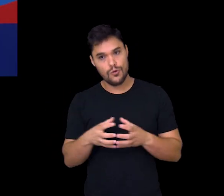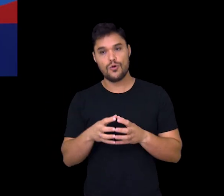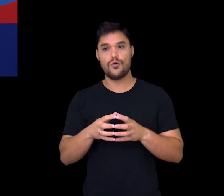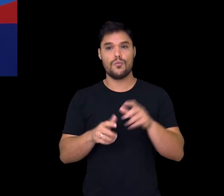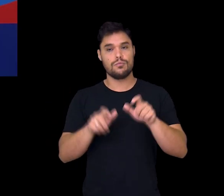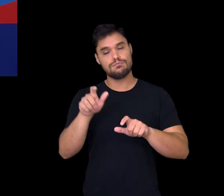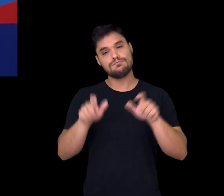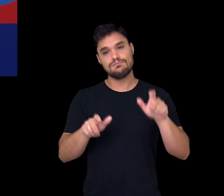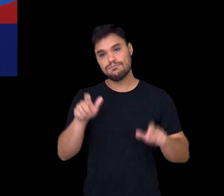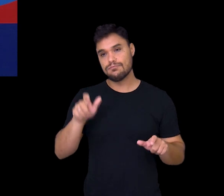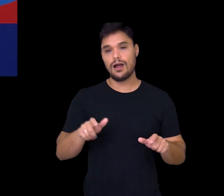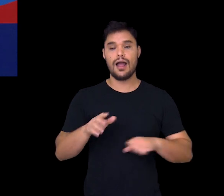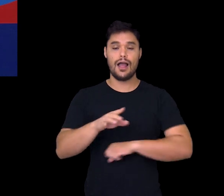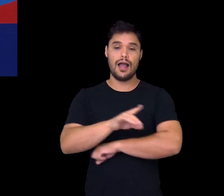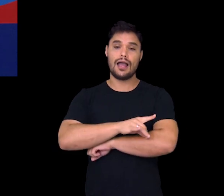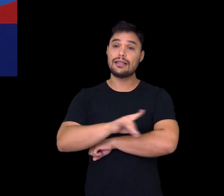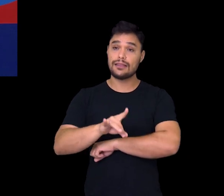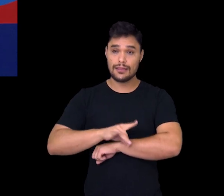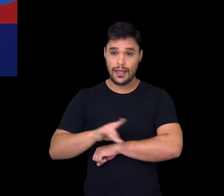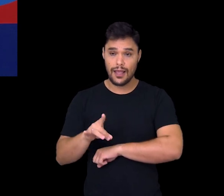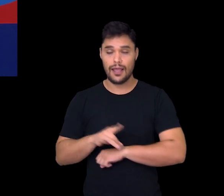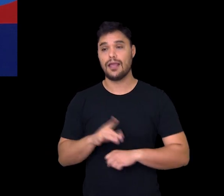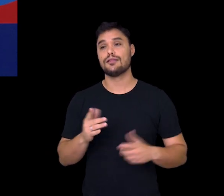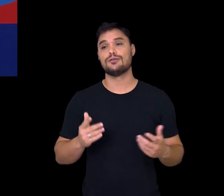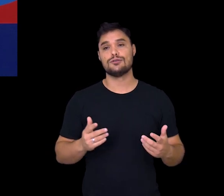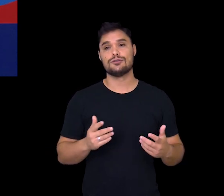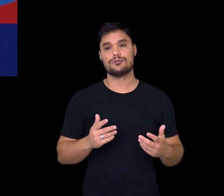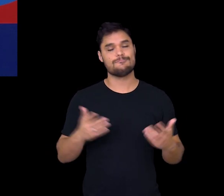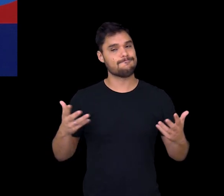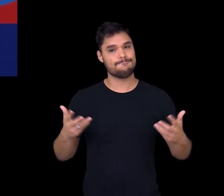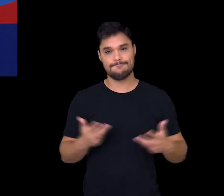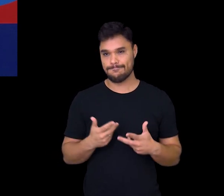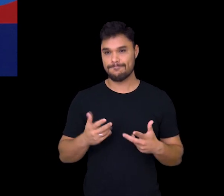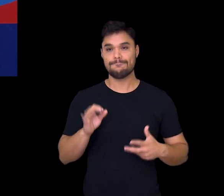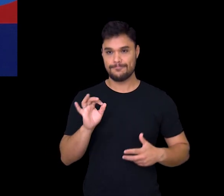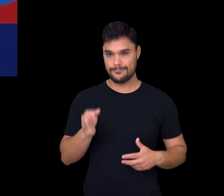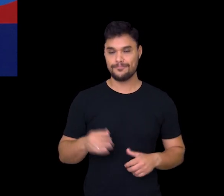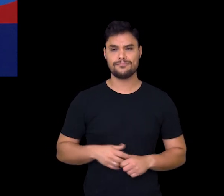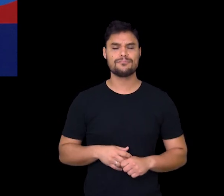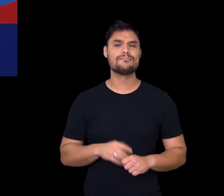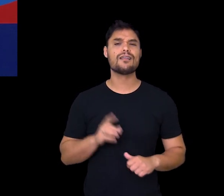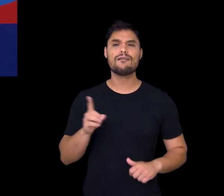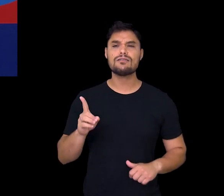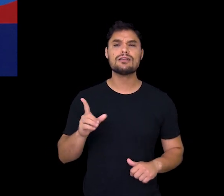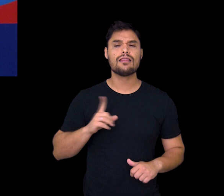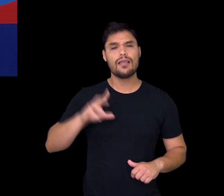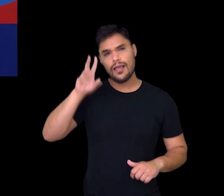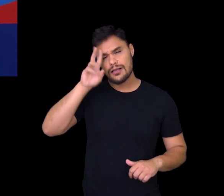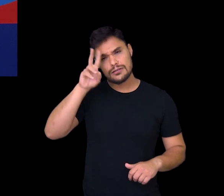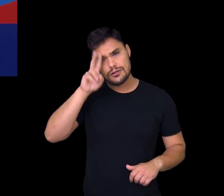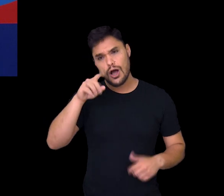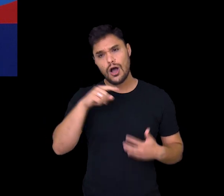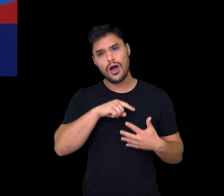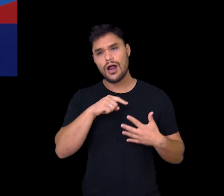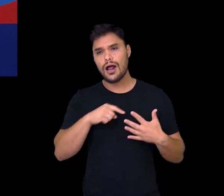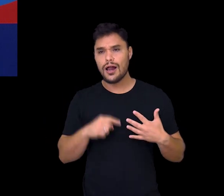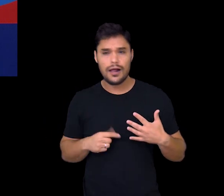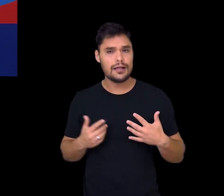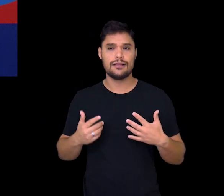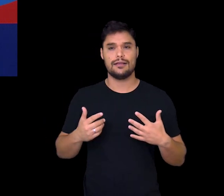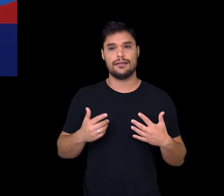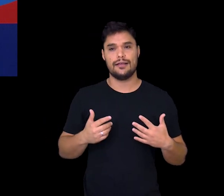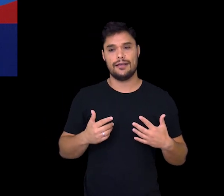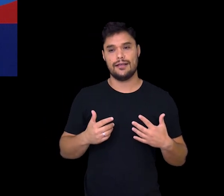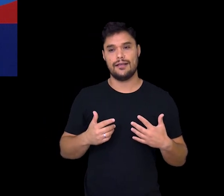de arquitetos muito talentosos, não é isso? Você tem histórias que, assim, a gente, se for